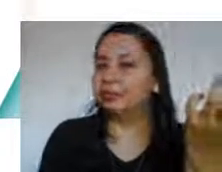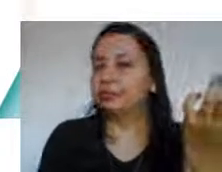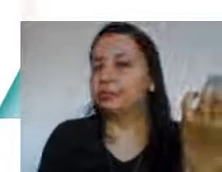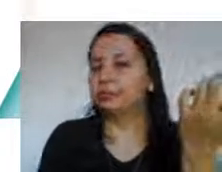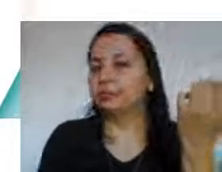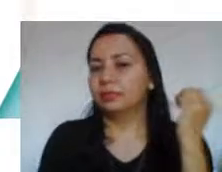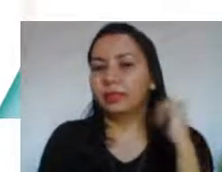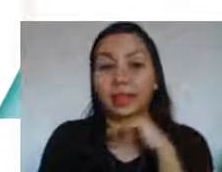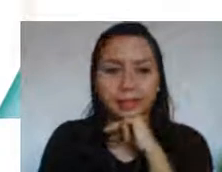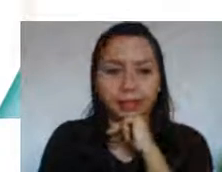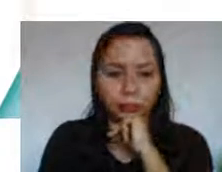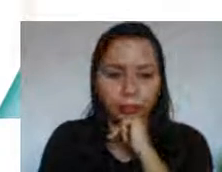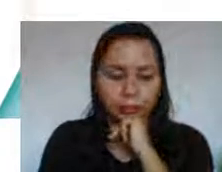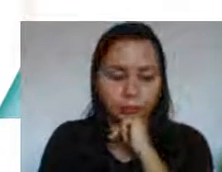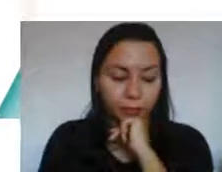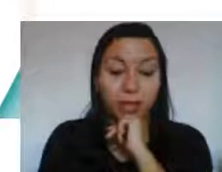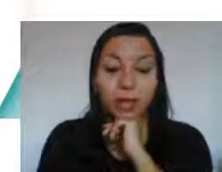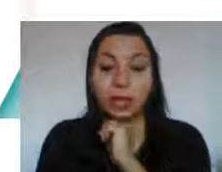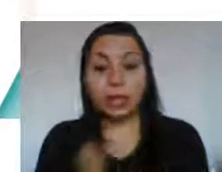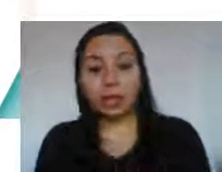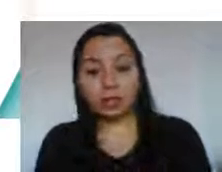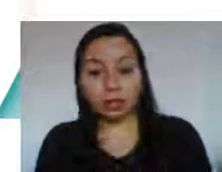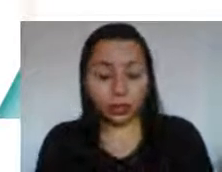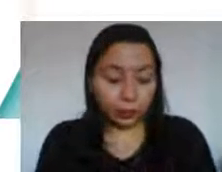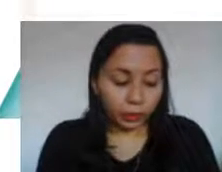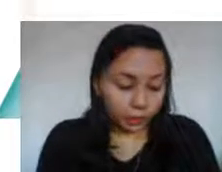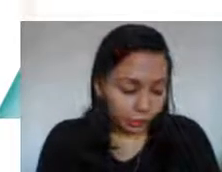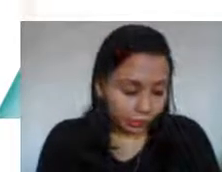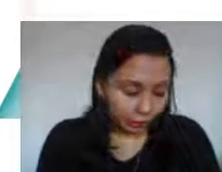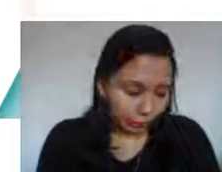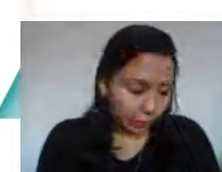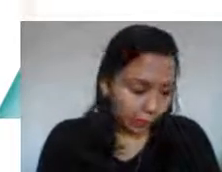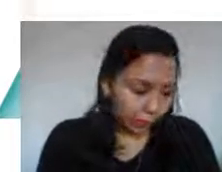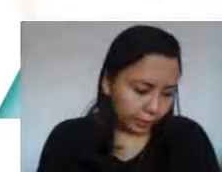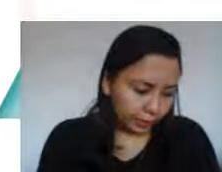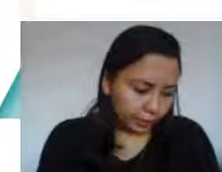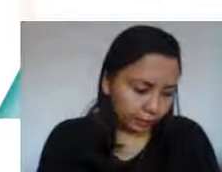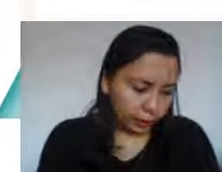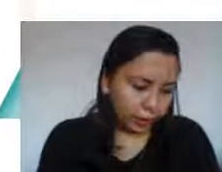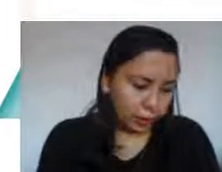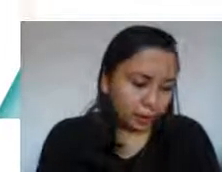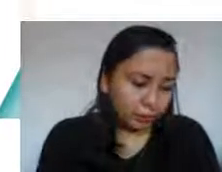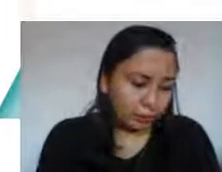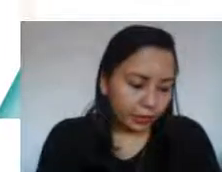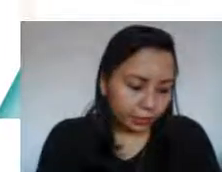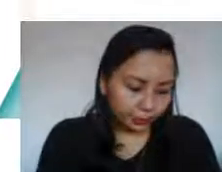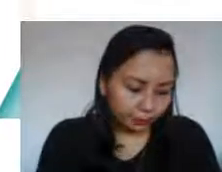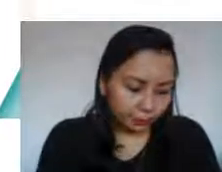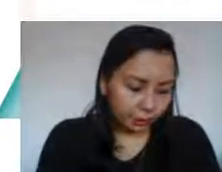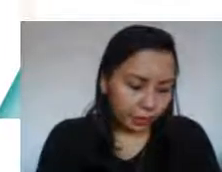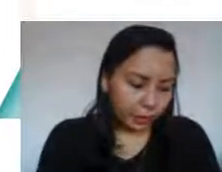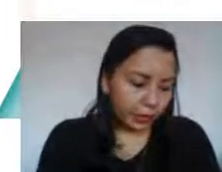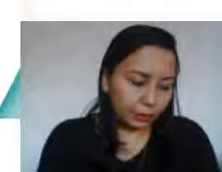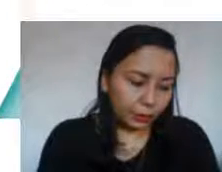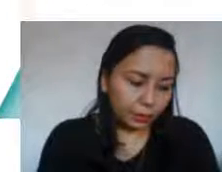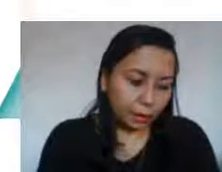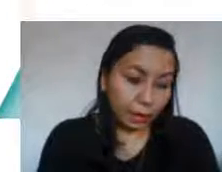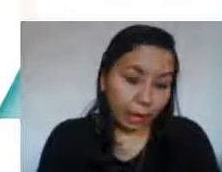proteger essa natureza. E aqui a gente tem um grande exemplo. O que que acontece? Veja